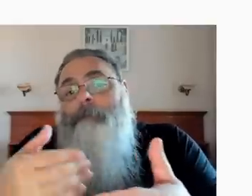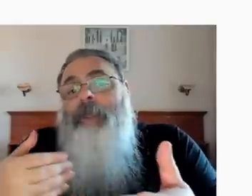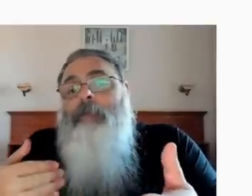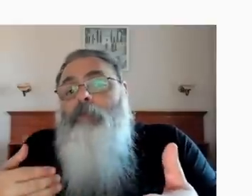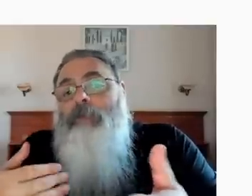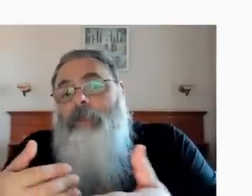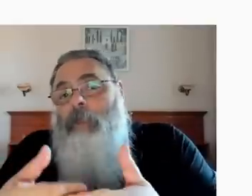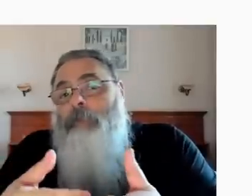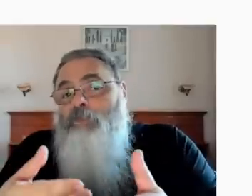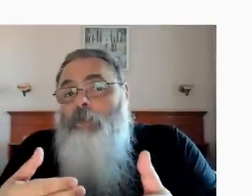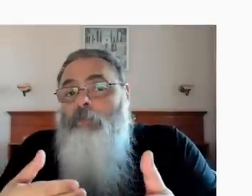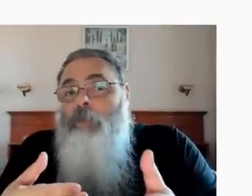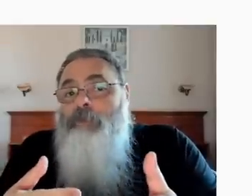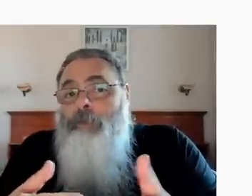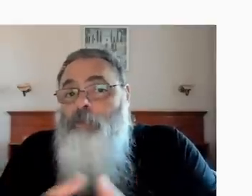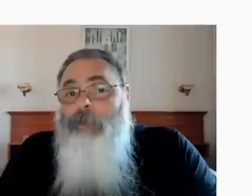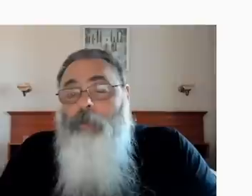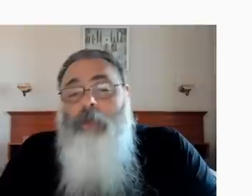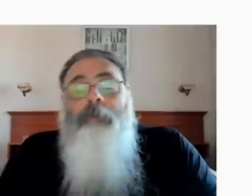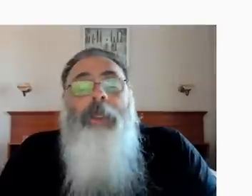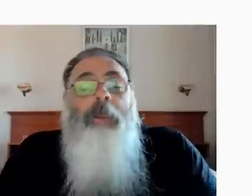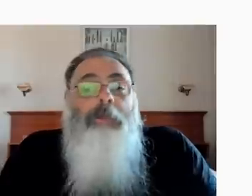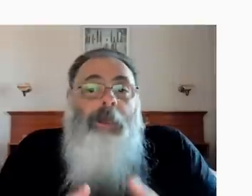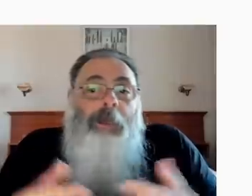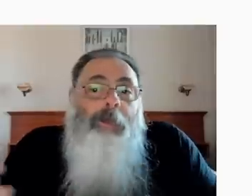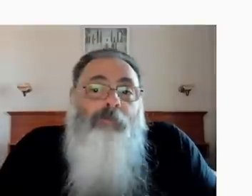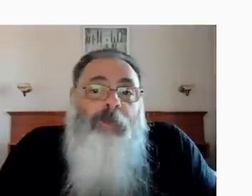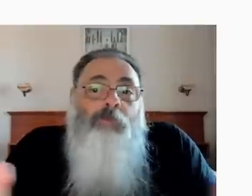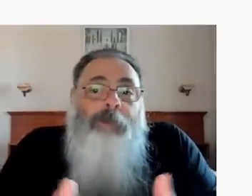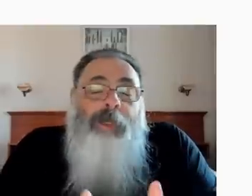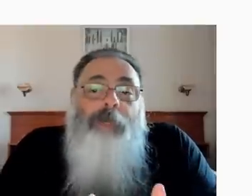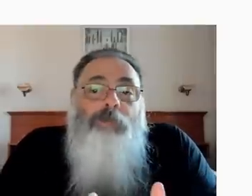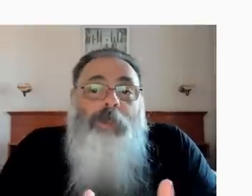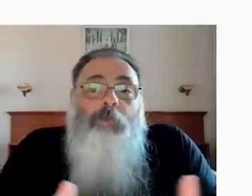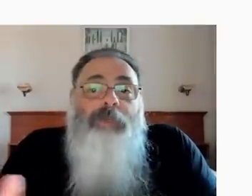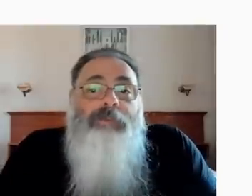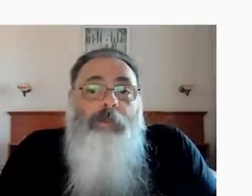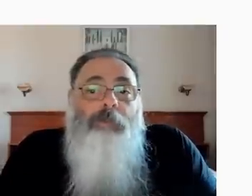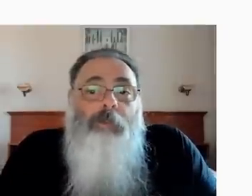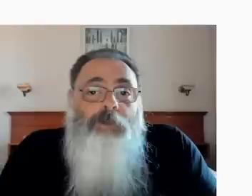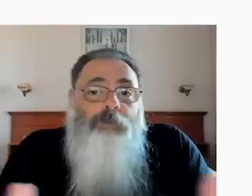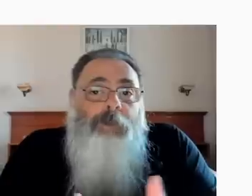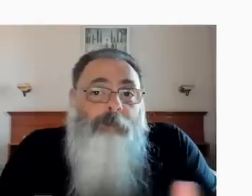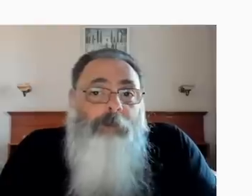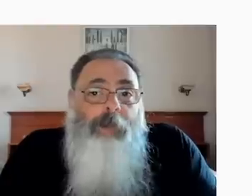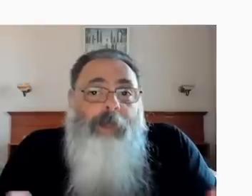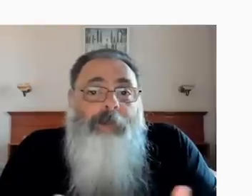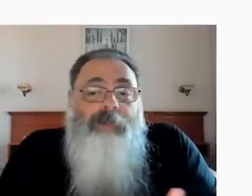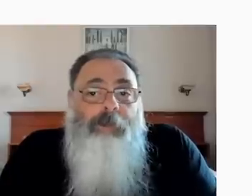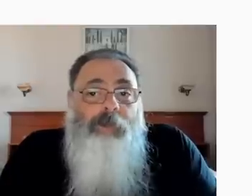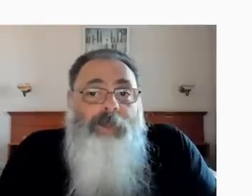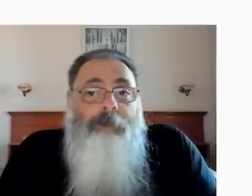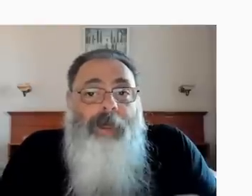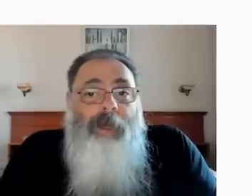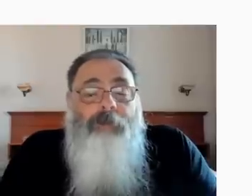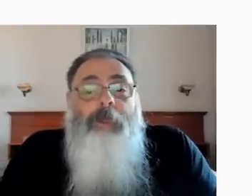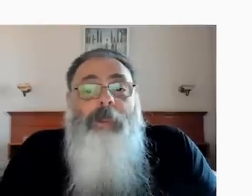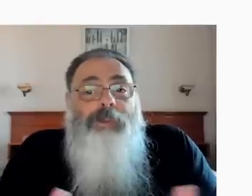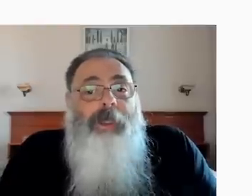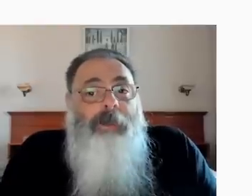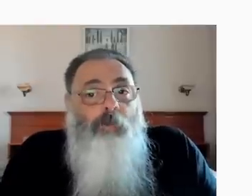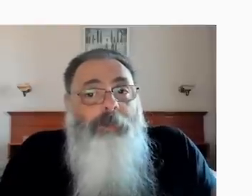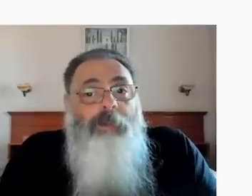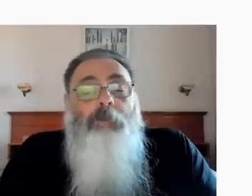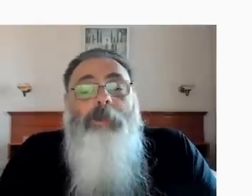valia a pena contratar a pessoa com conhecimento menor era melhor ficar com o empregado que já conhecia o negócio porque é aquele salário que ele já